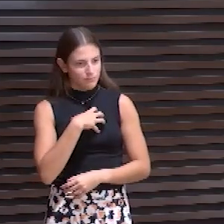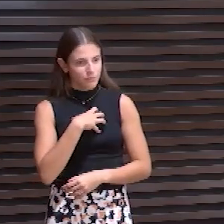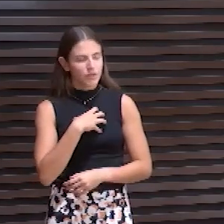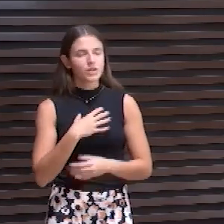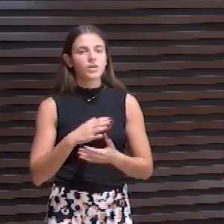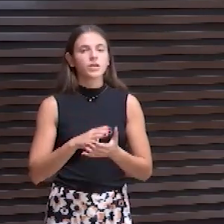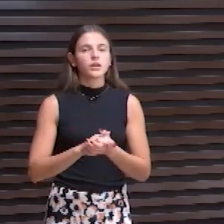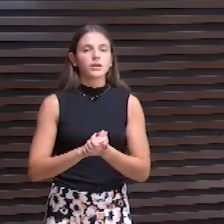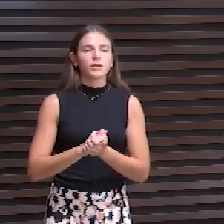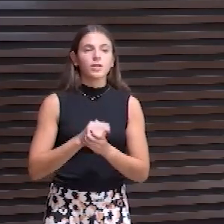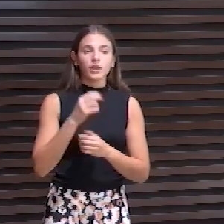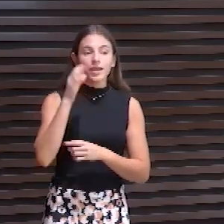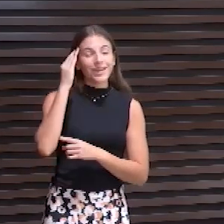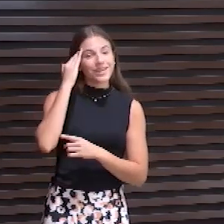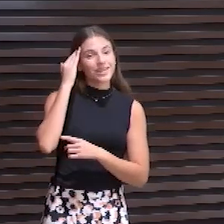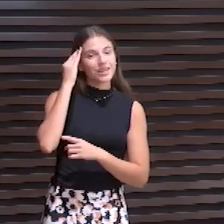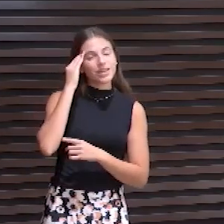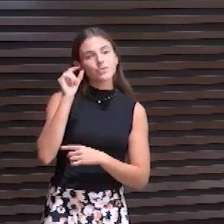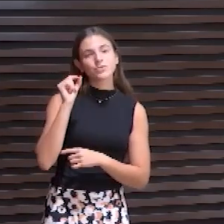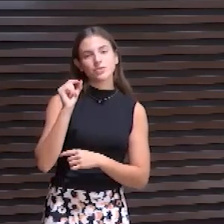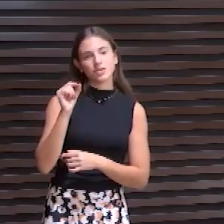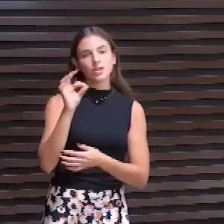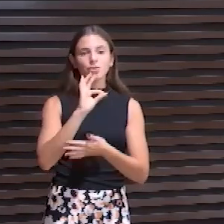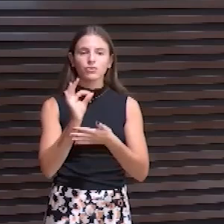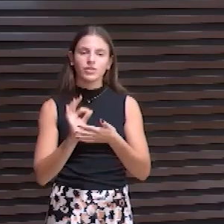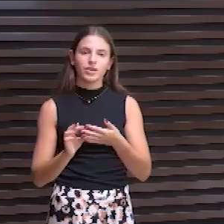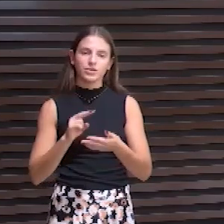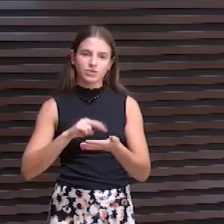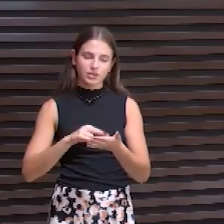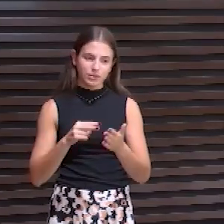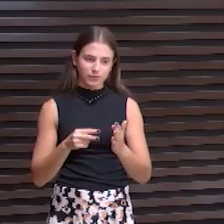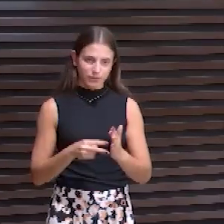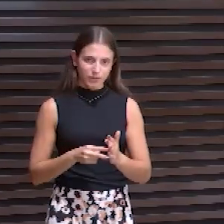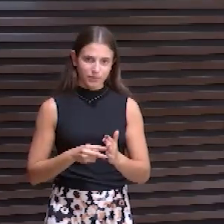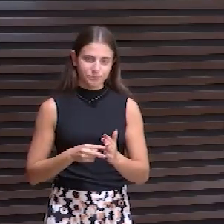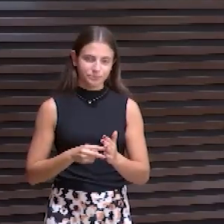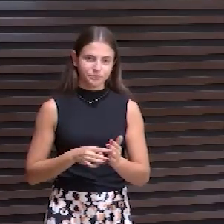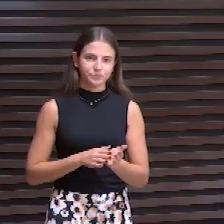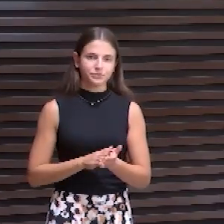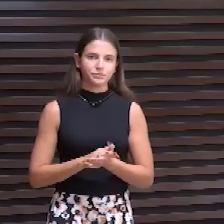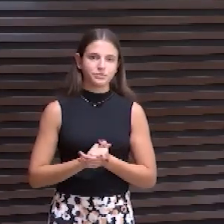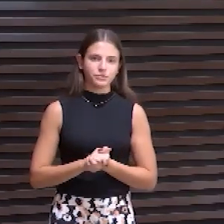e que o evangelista Lucas relata também no seu evangelho.